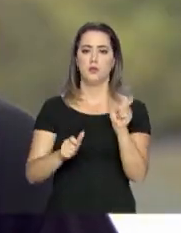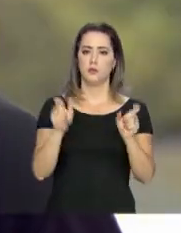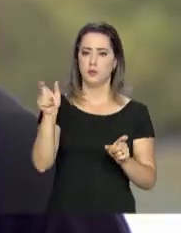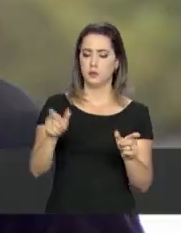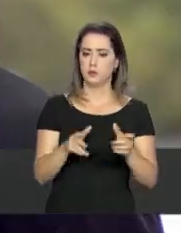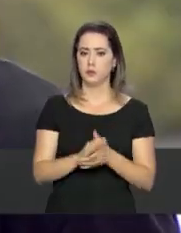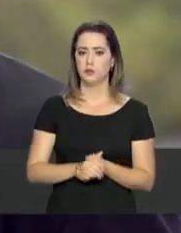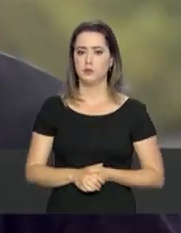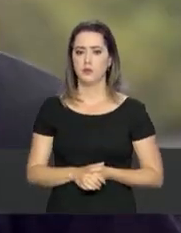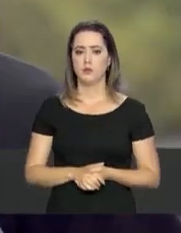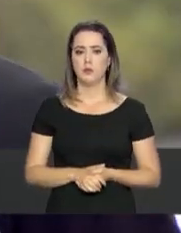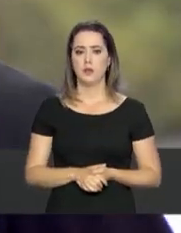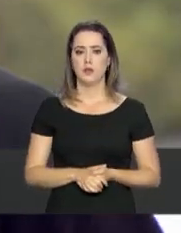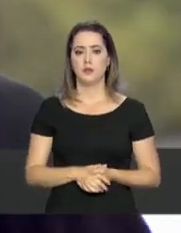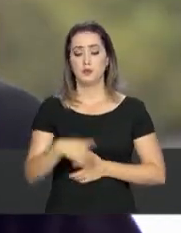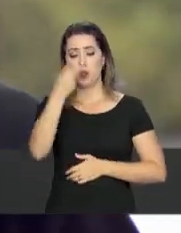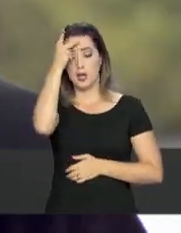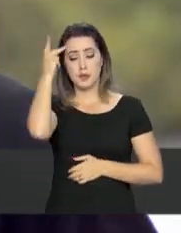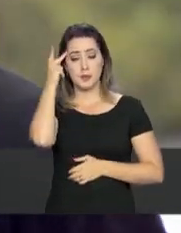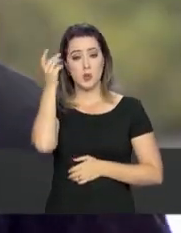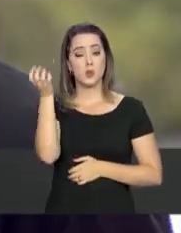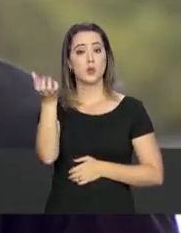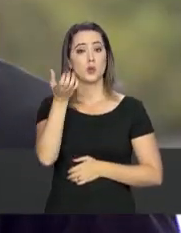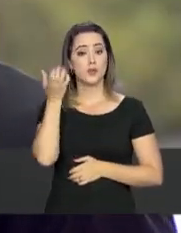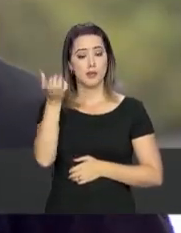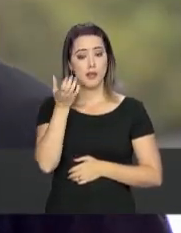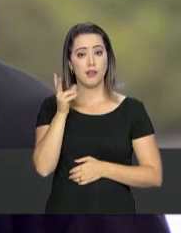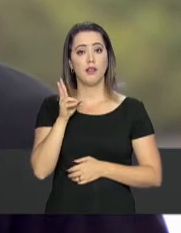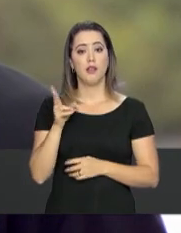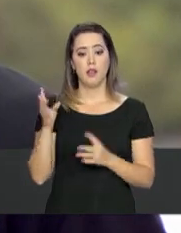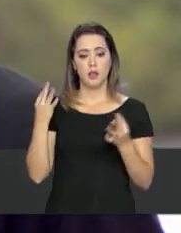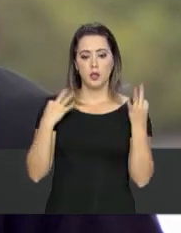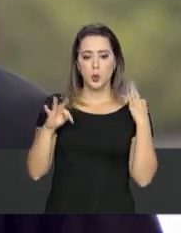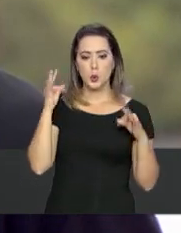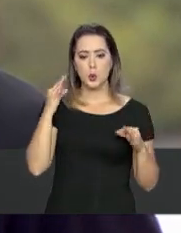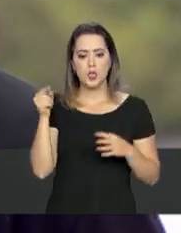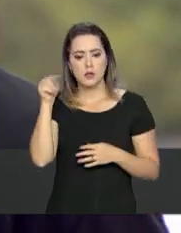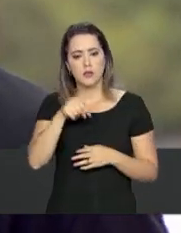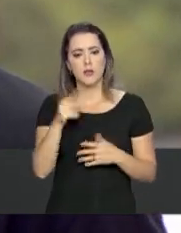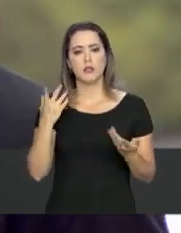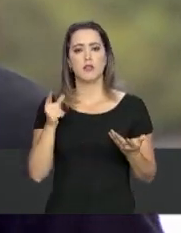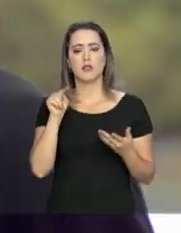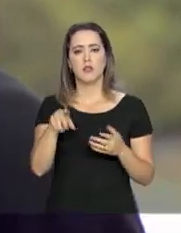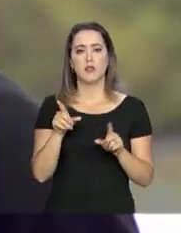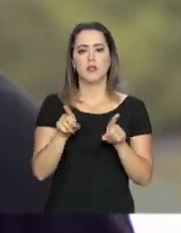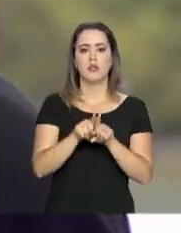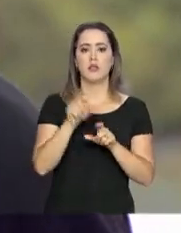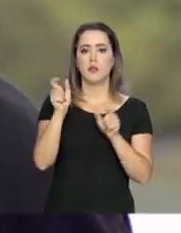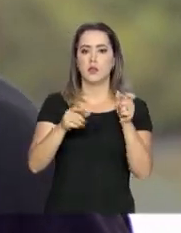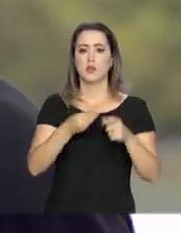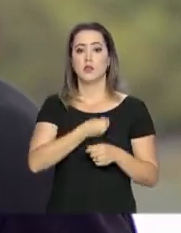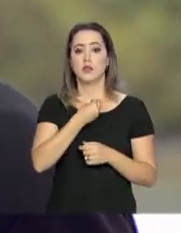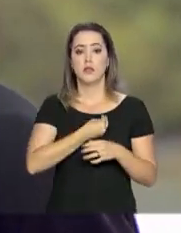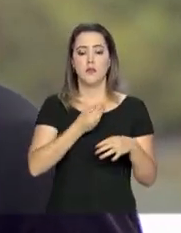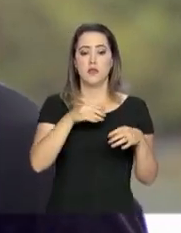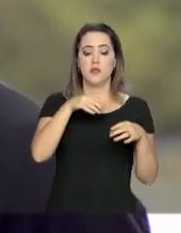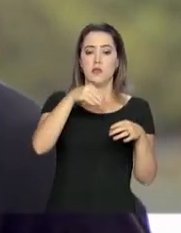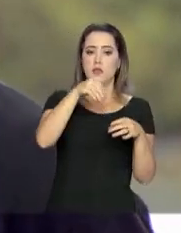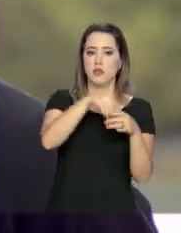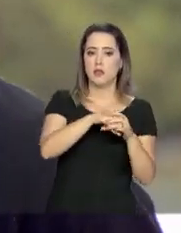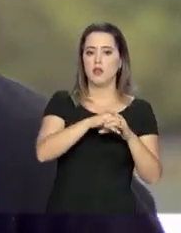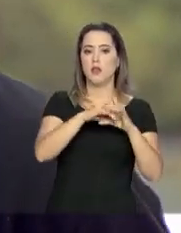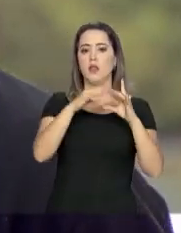muito grande o turismo isso é uma coisa que preocupa muito com essas equipes fora isso tem a questão fundiária nós temos moradora do parque que